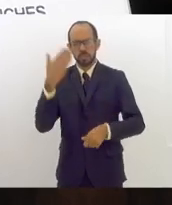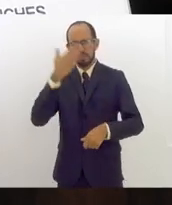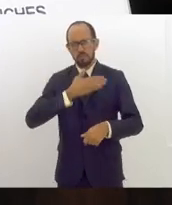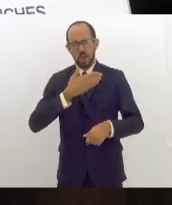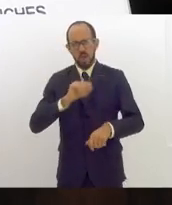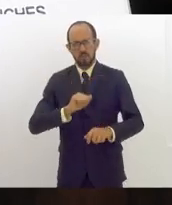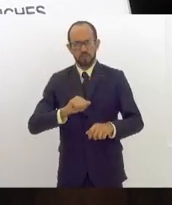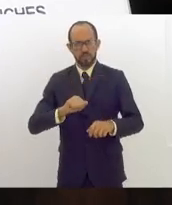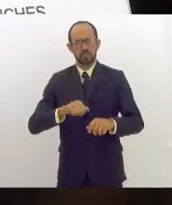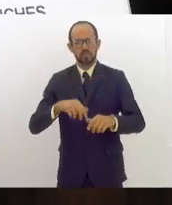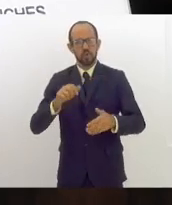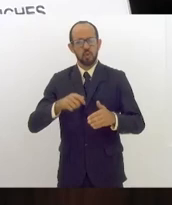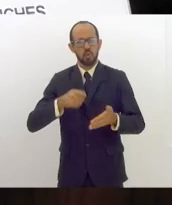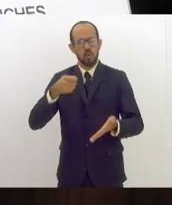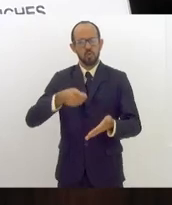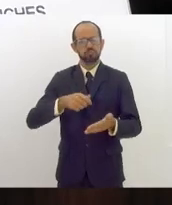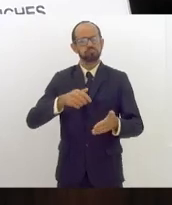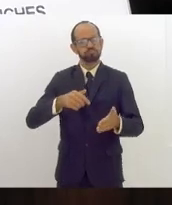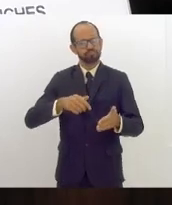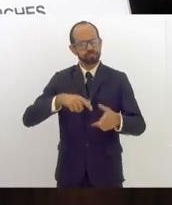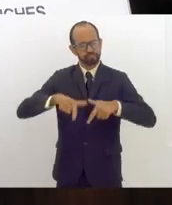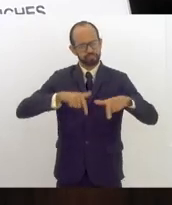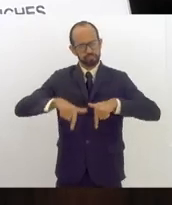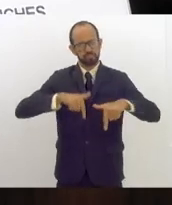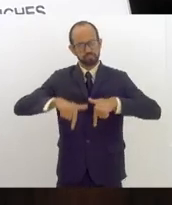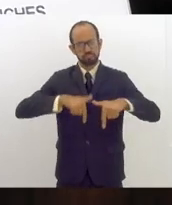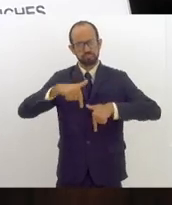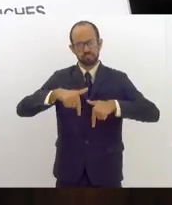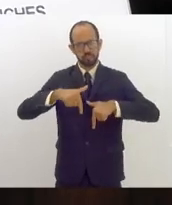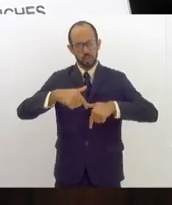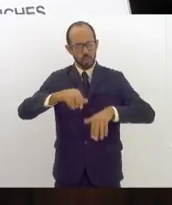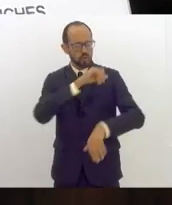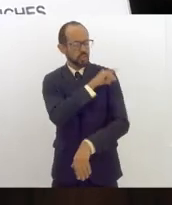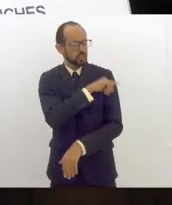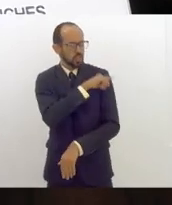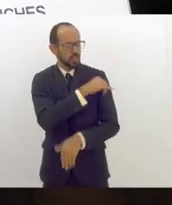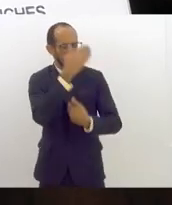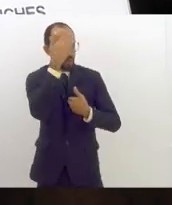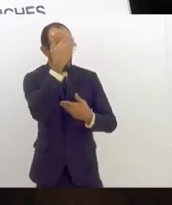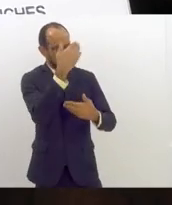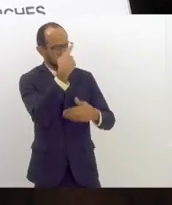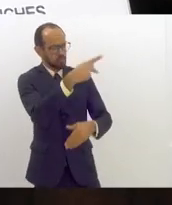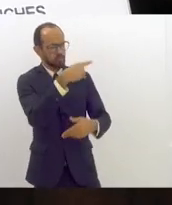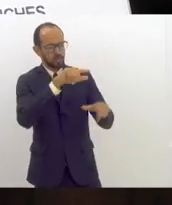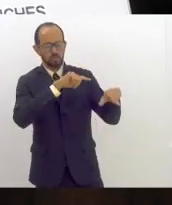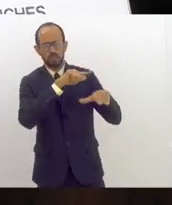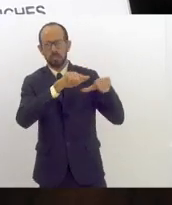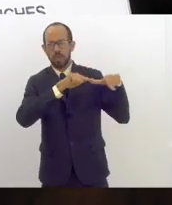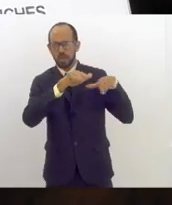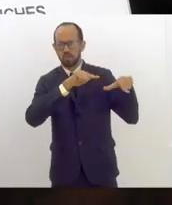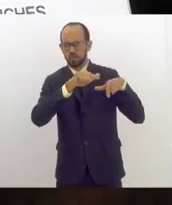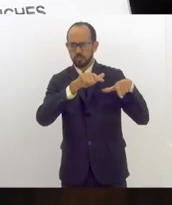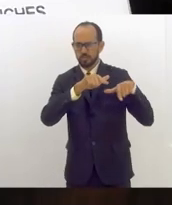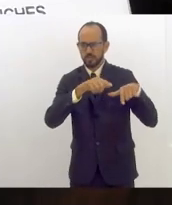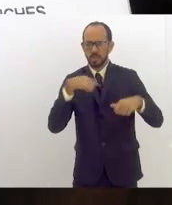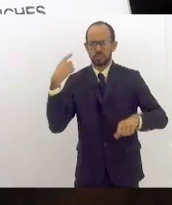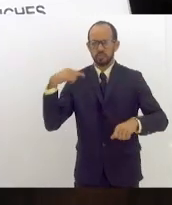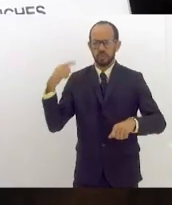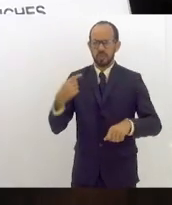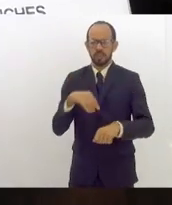ela porque Janeiro agradece enormemente Luciano seu trabalho advocacia do Rio de Janeiro Fluminense